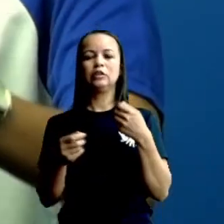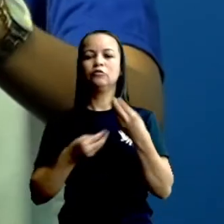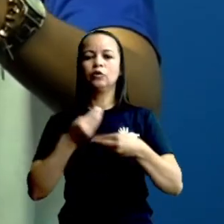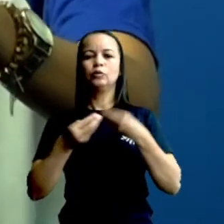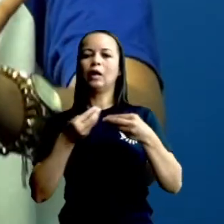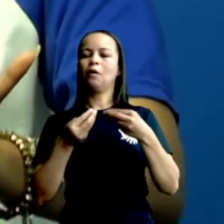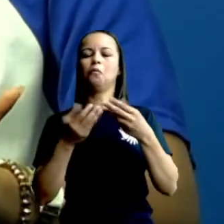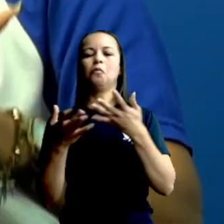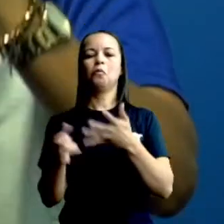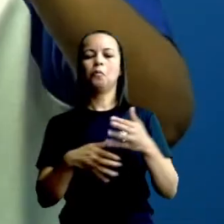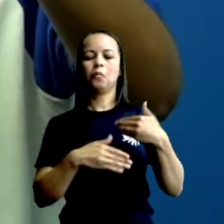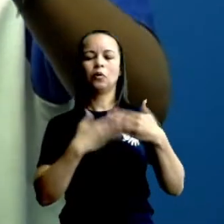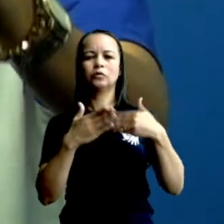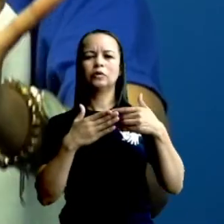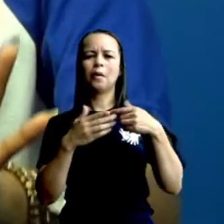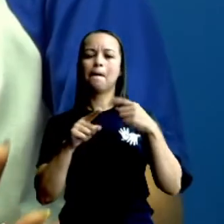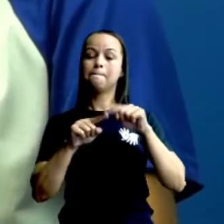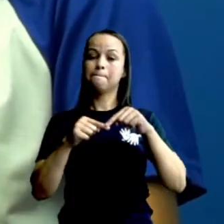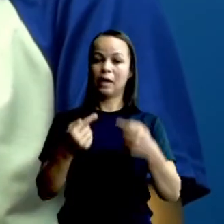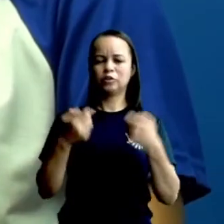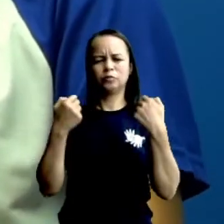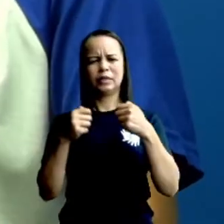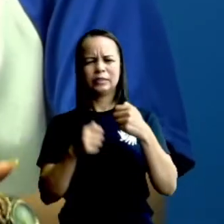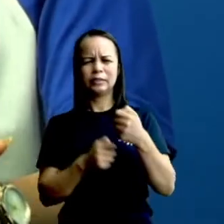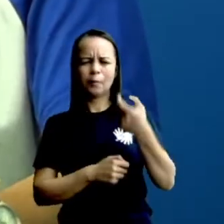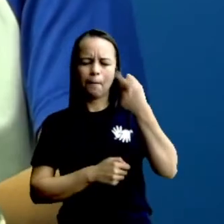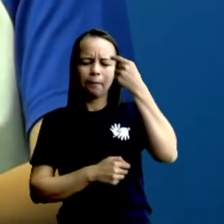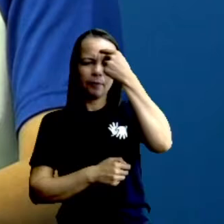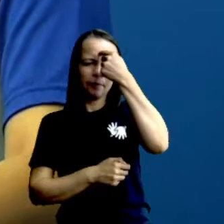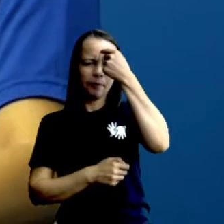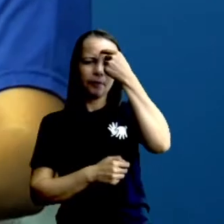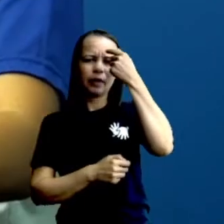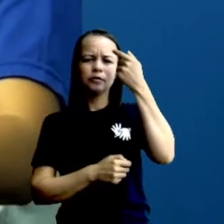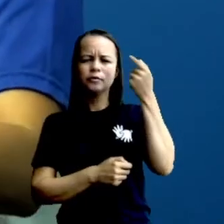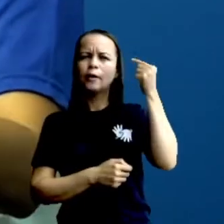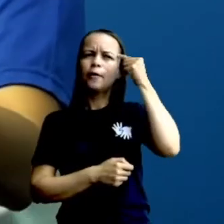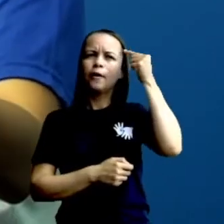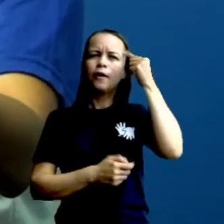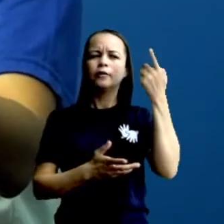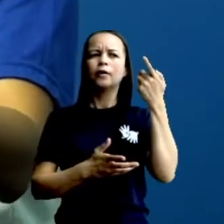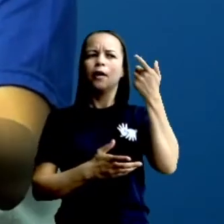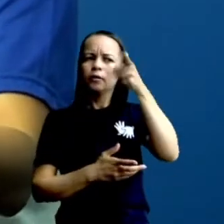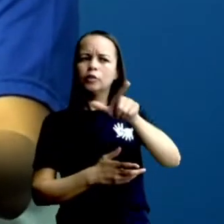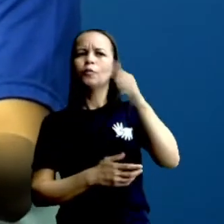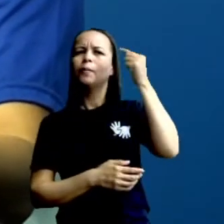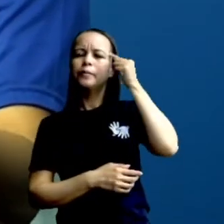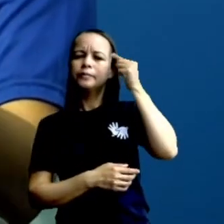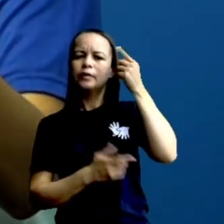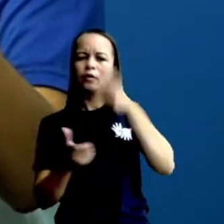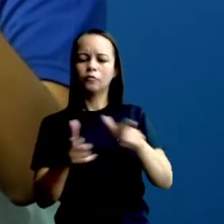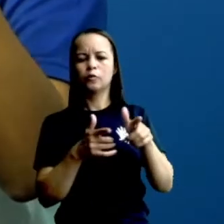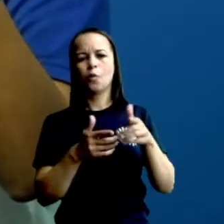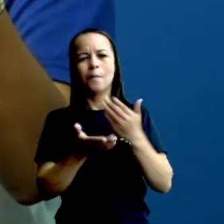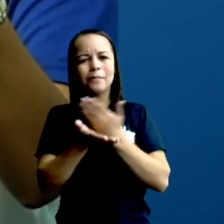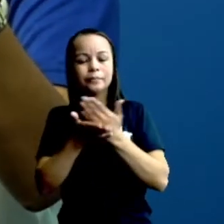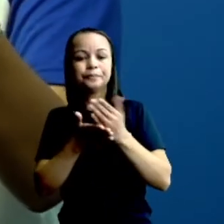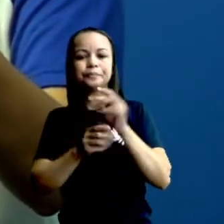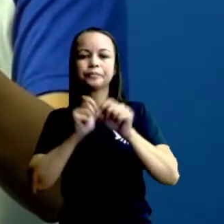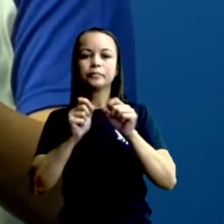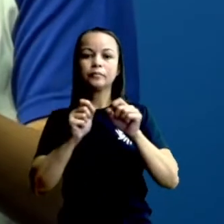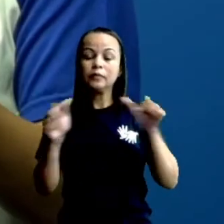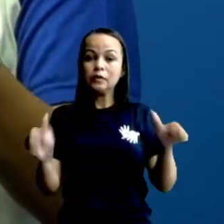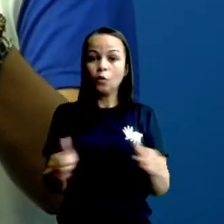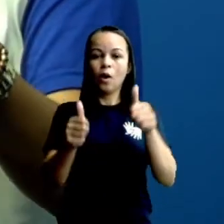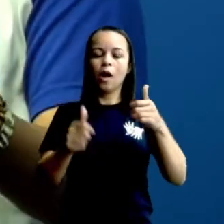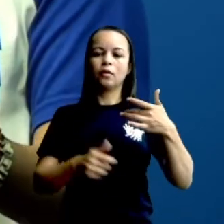controladas, pensadas, repensadas e assim, tomando como ponto de partida a